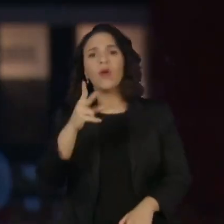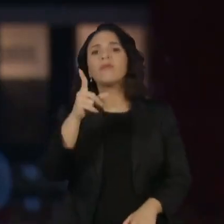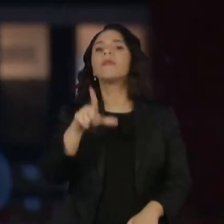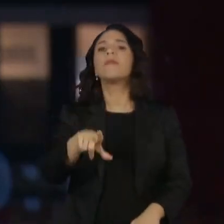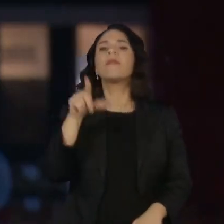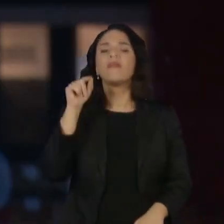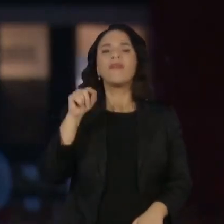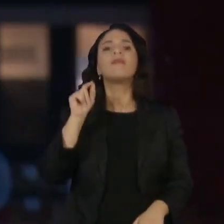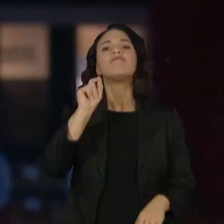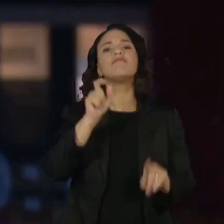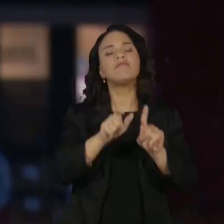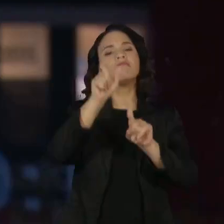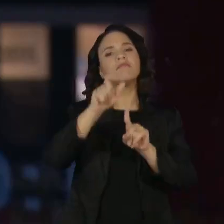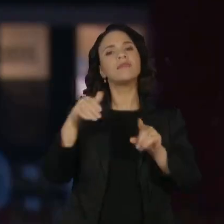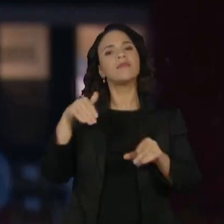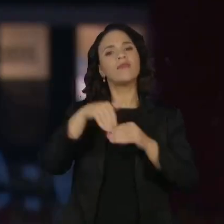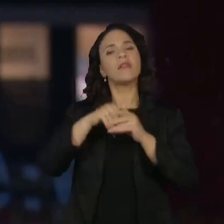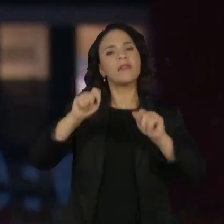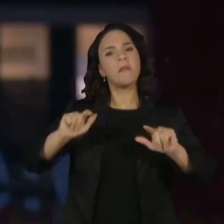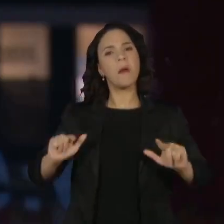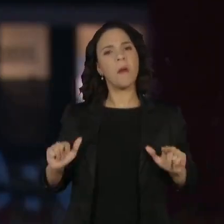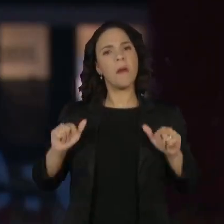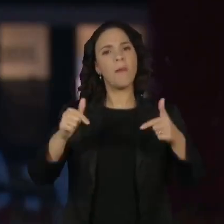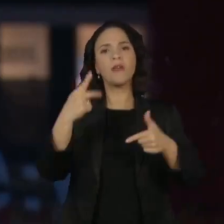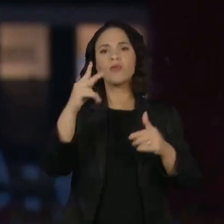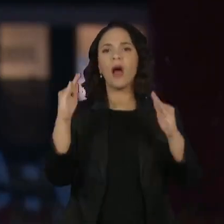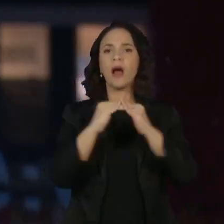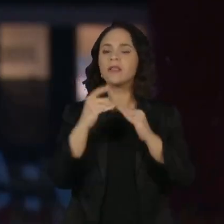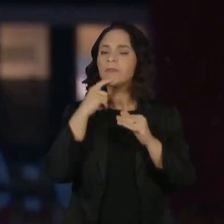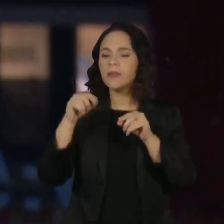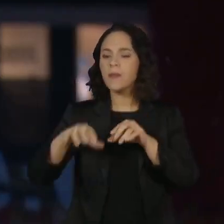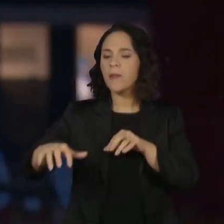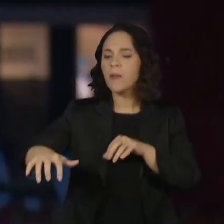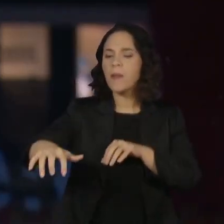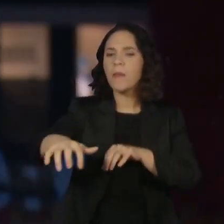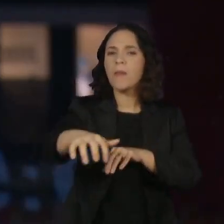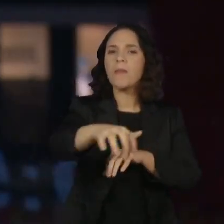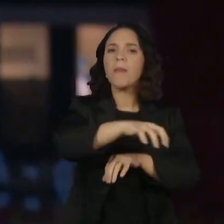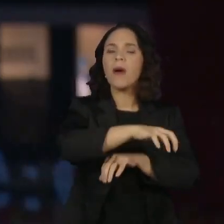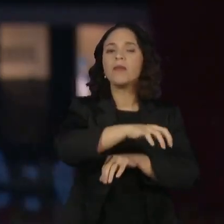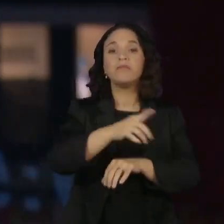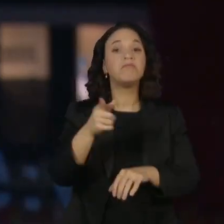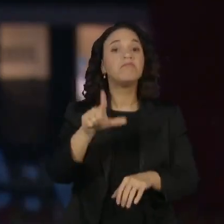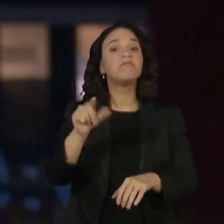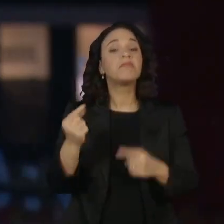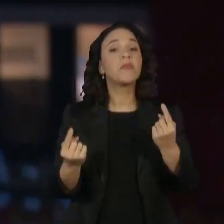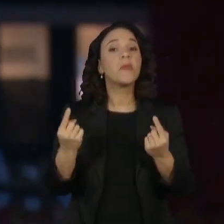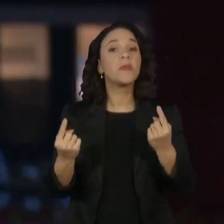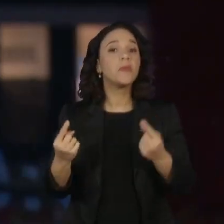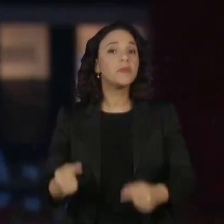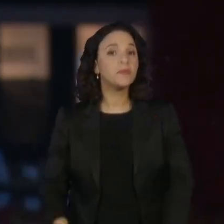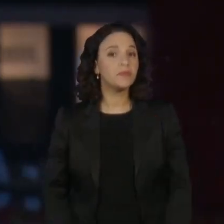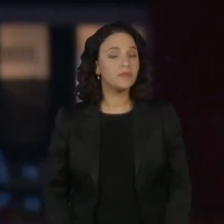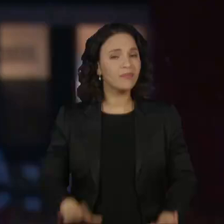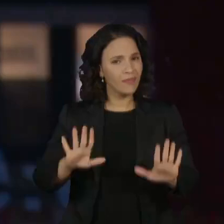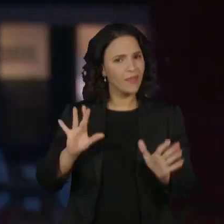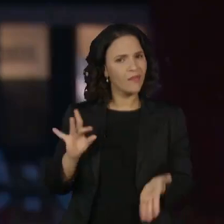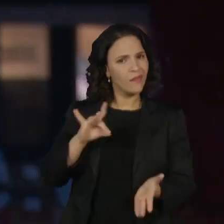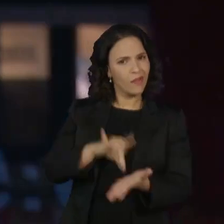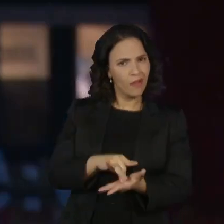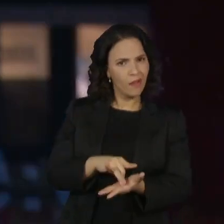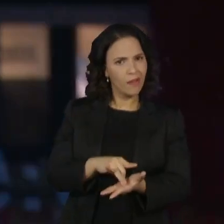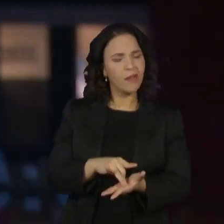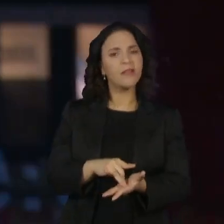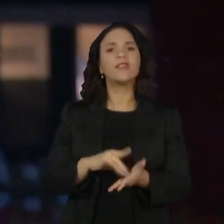tem pujança para gerar isso aí na sua na porta da sua casa bem alguns minutos próximos de você a grande verdade é